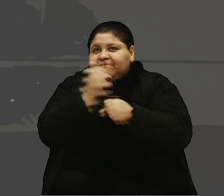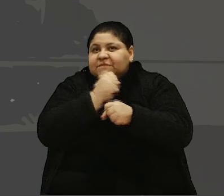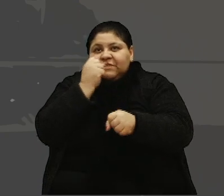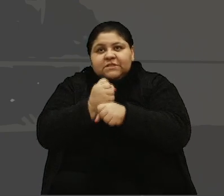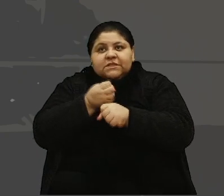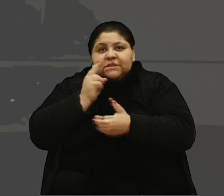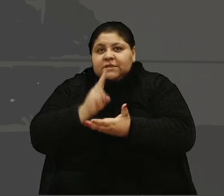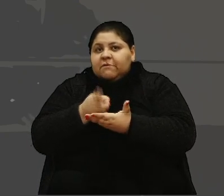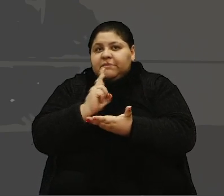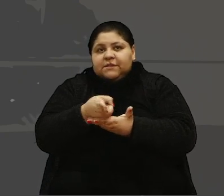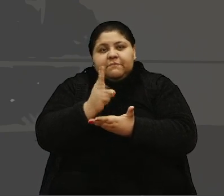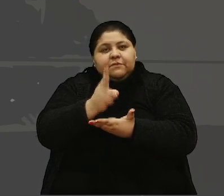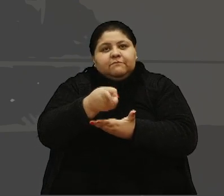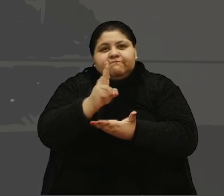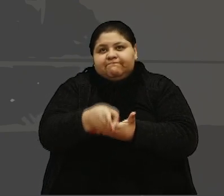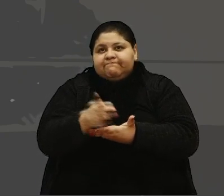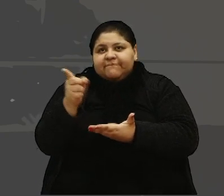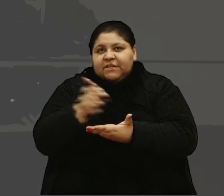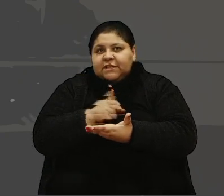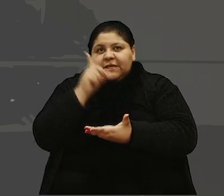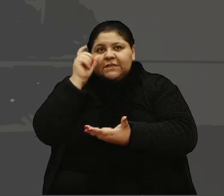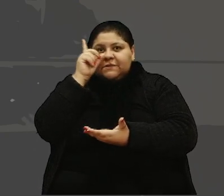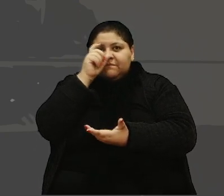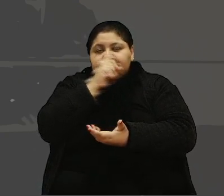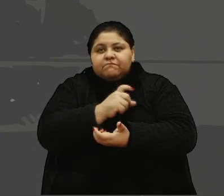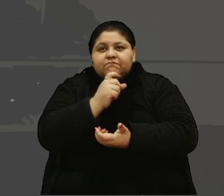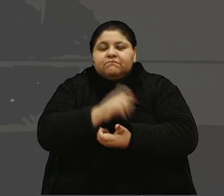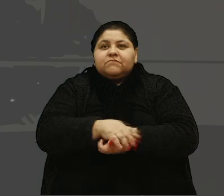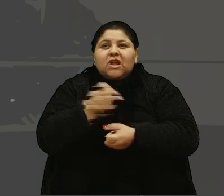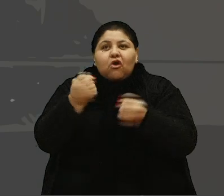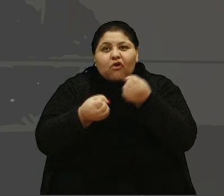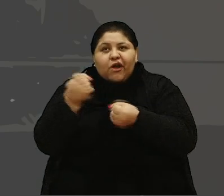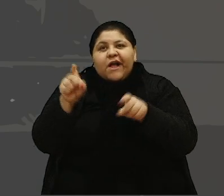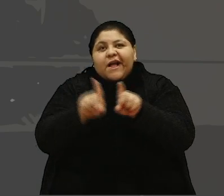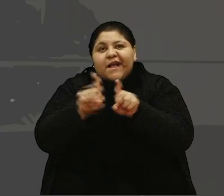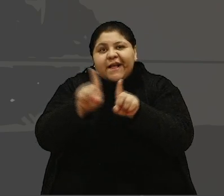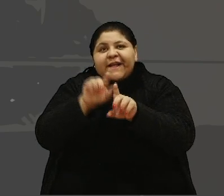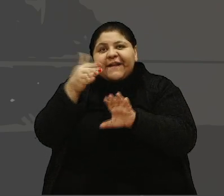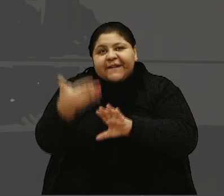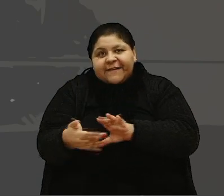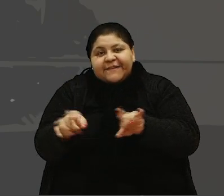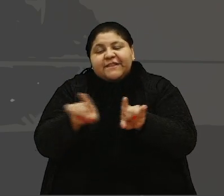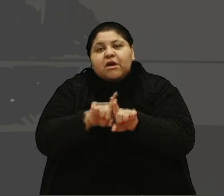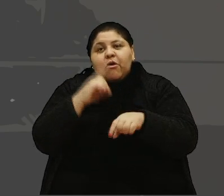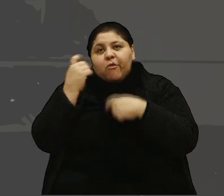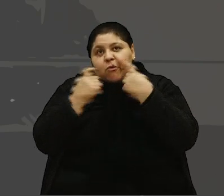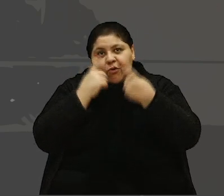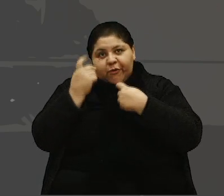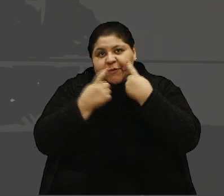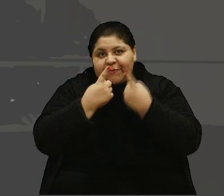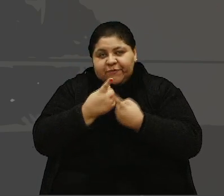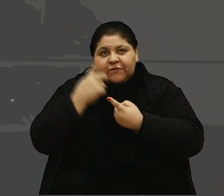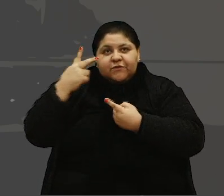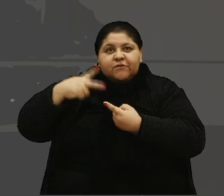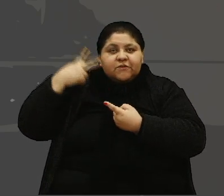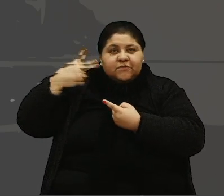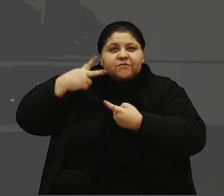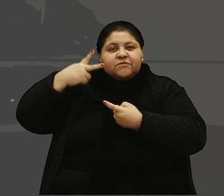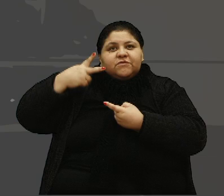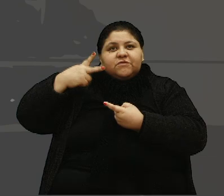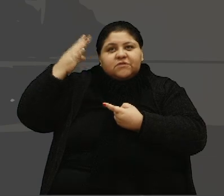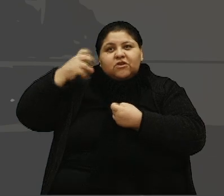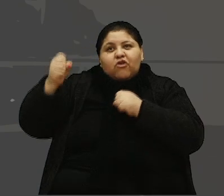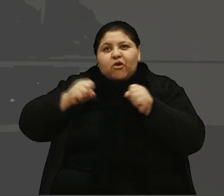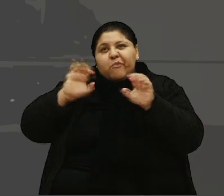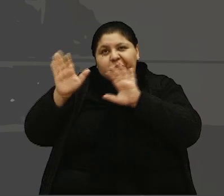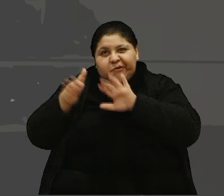acabam. Então é complicado. Aí o carro também caiu, então a gente também se preocupa com isso, vereadora Dai. E agora pode